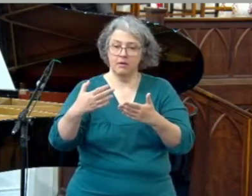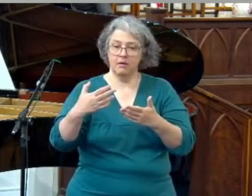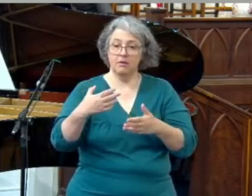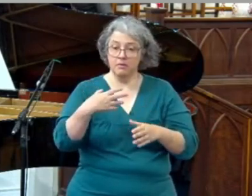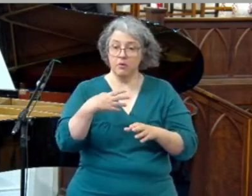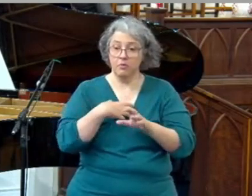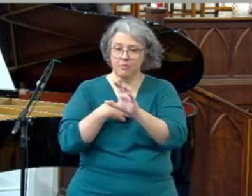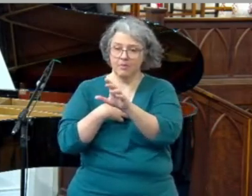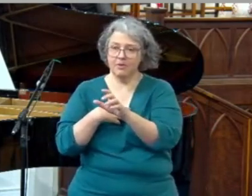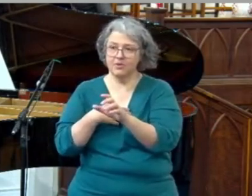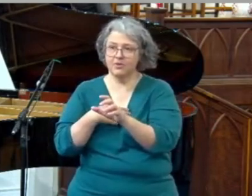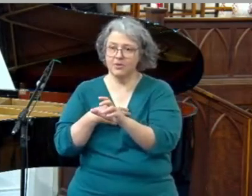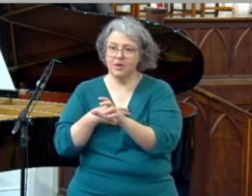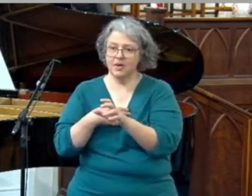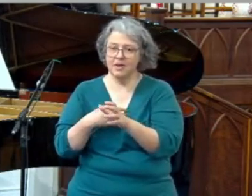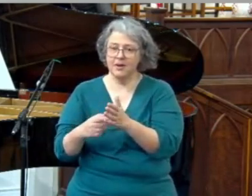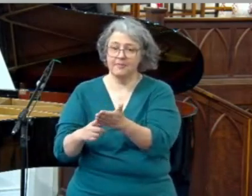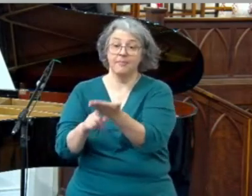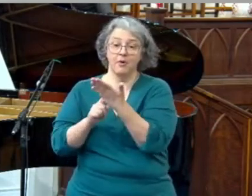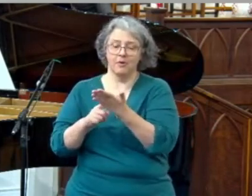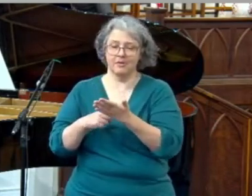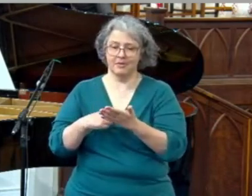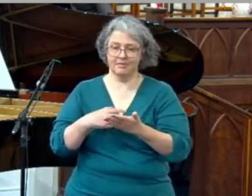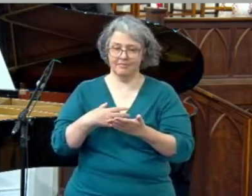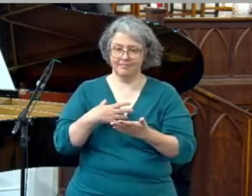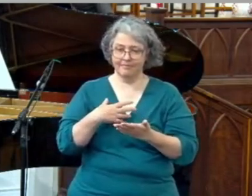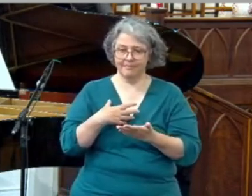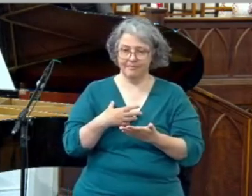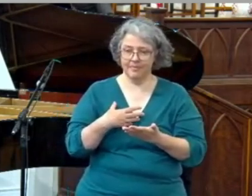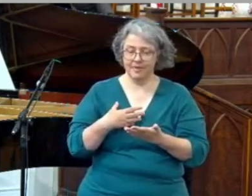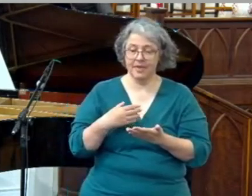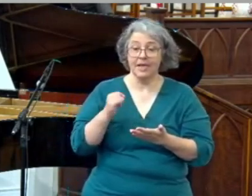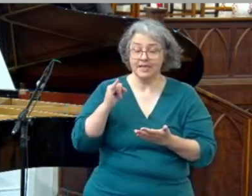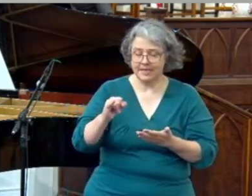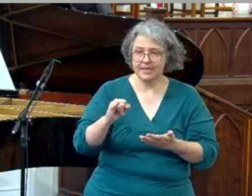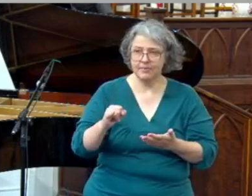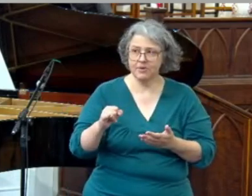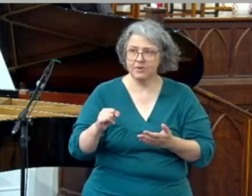de uma obra do Espírito Santo de Deus. Ninguém